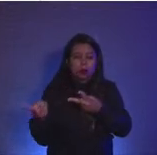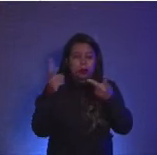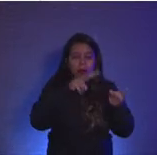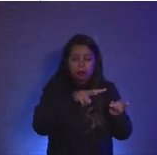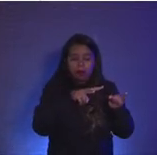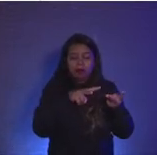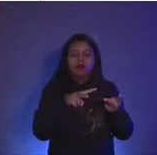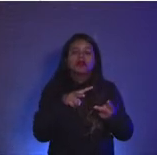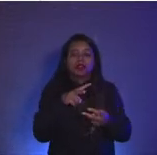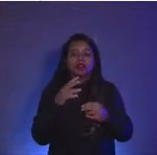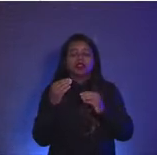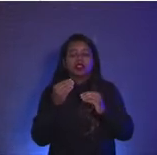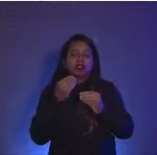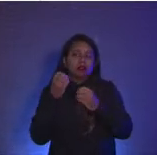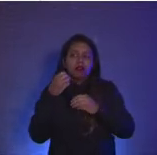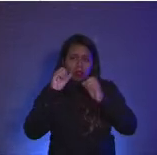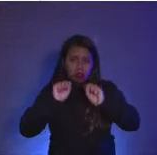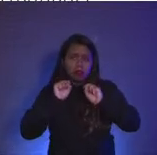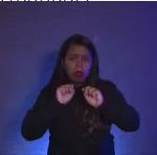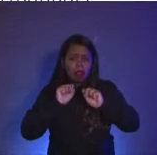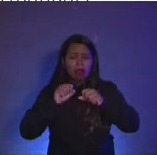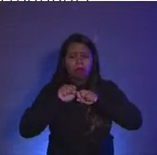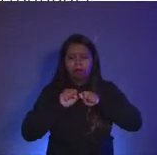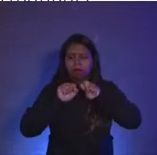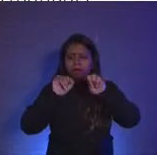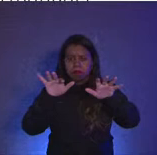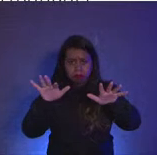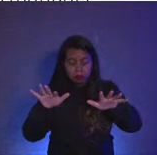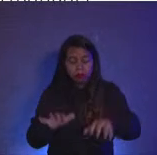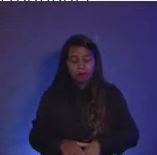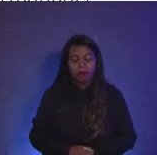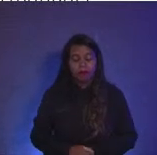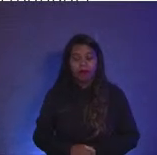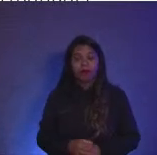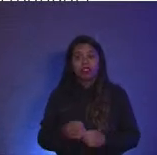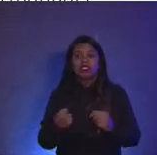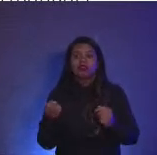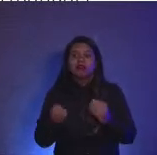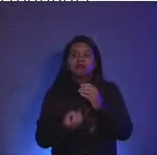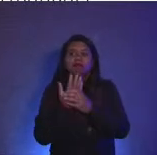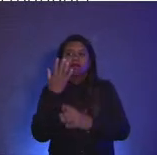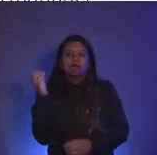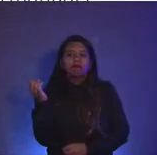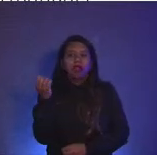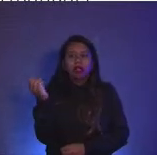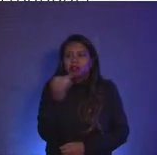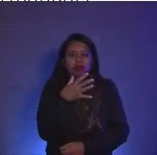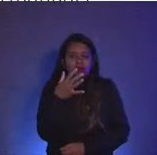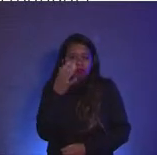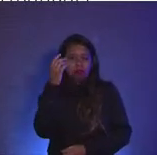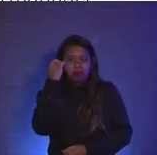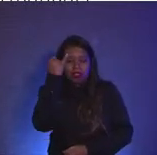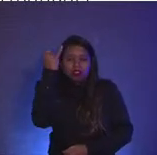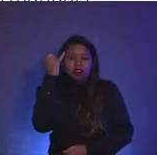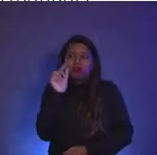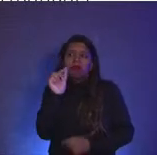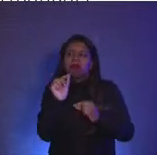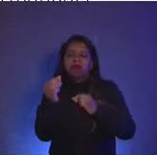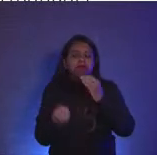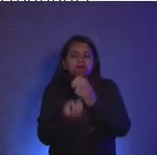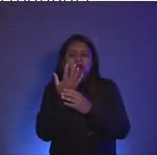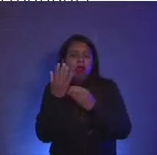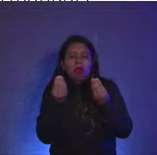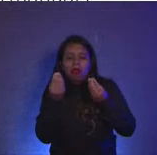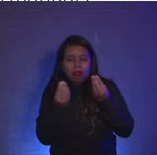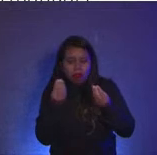e exportar para os formatos que ele quiser. Mas eu queria falar um pouco sobre como surgiu a ideia do Escriba. A gente teve a ideia de